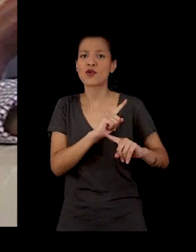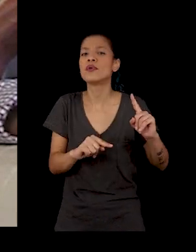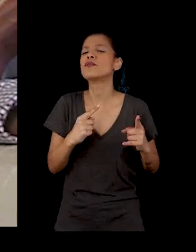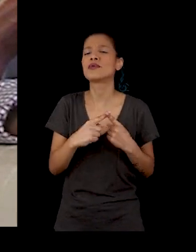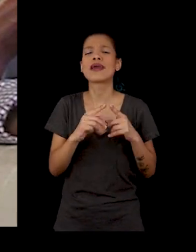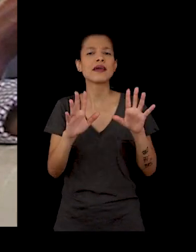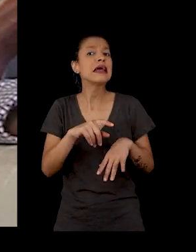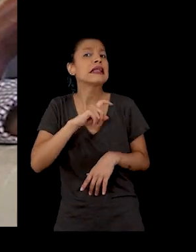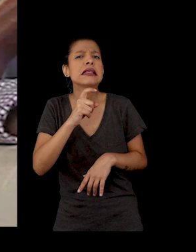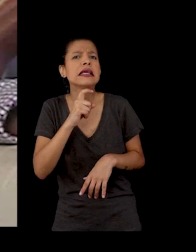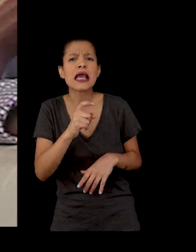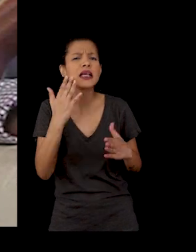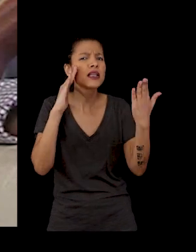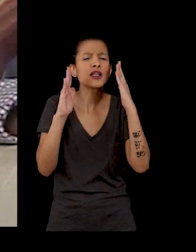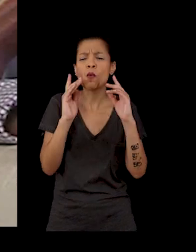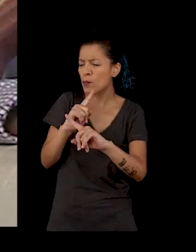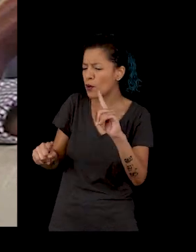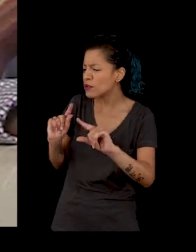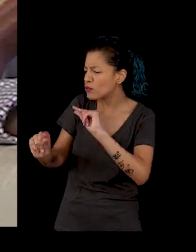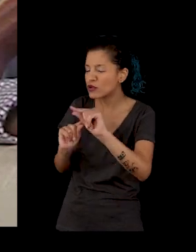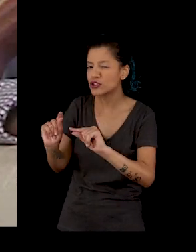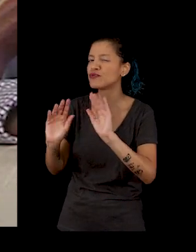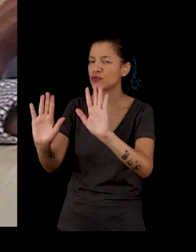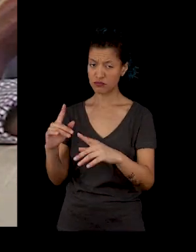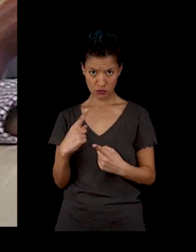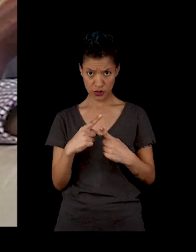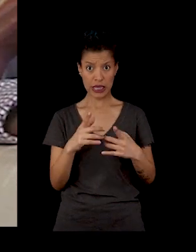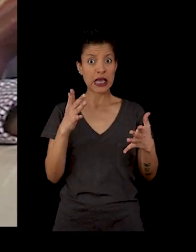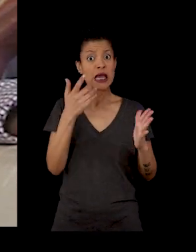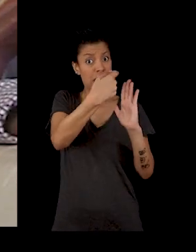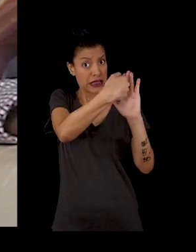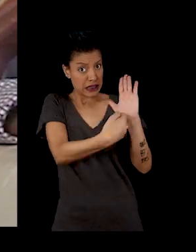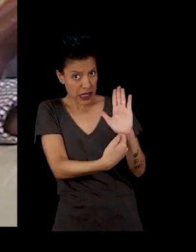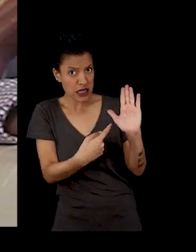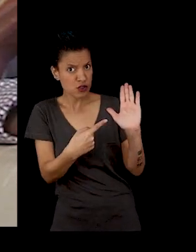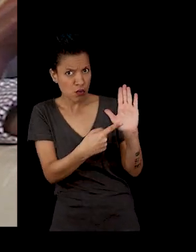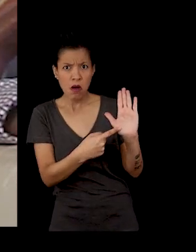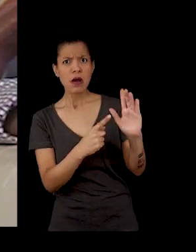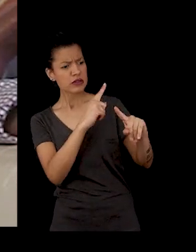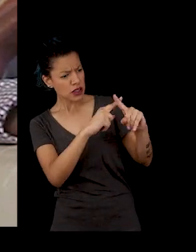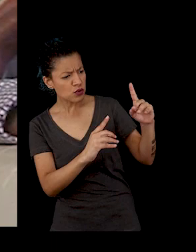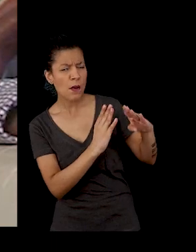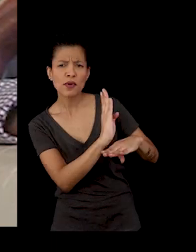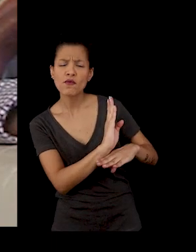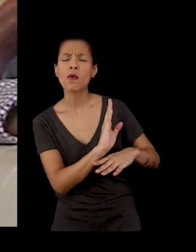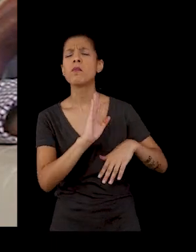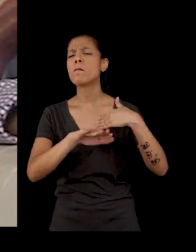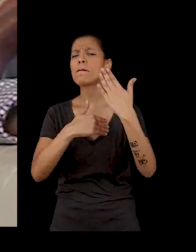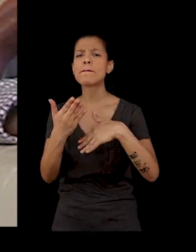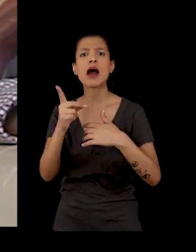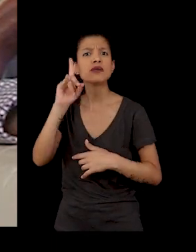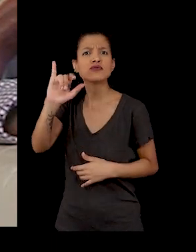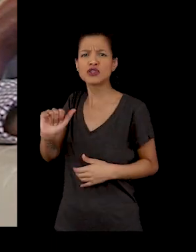atinou a razão da proibição, porque o texto estava aprovado pela censura, e de repente, na noite da